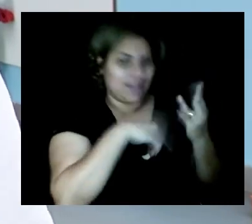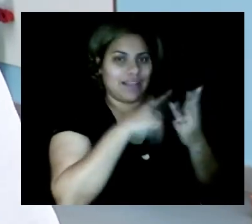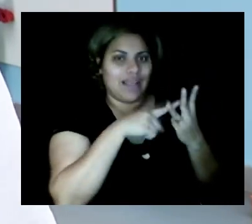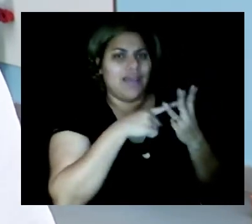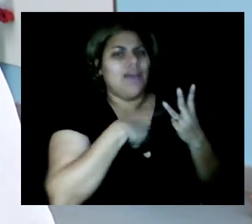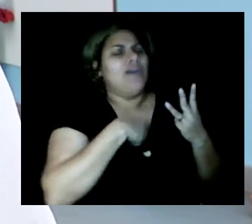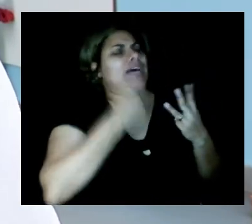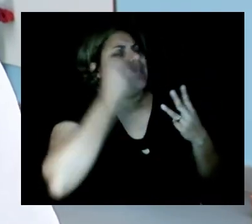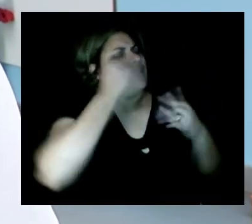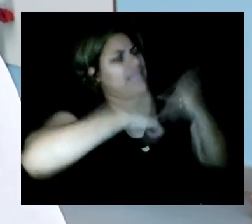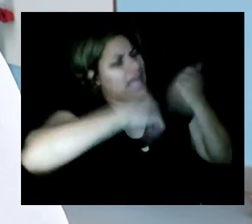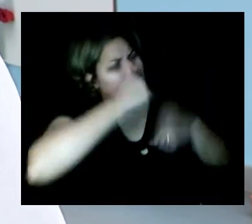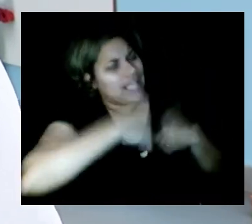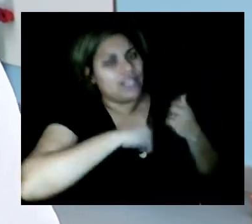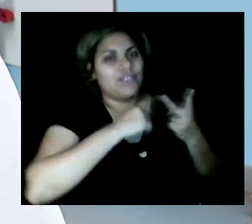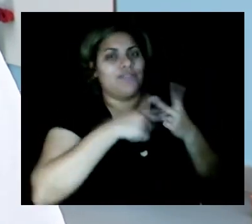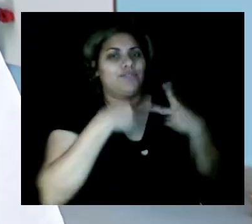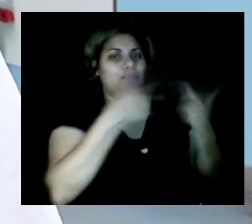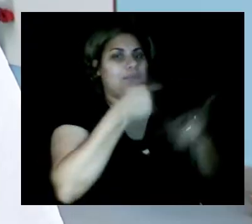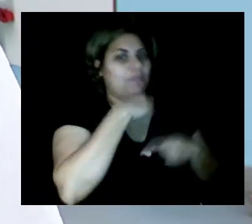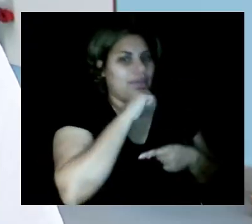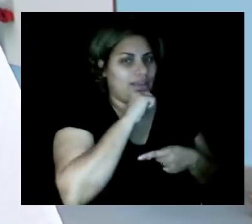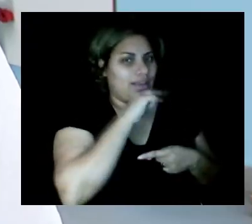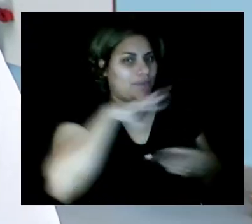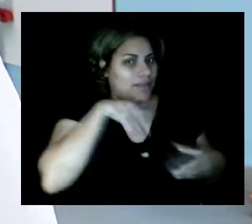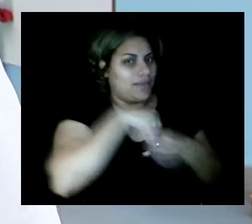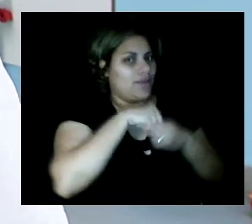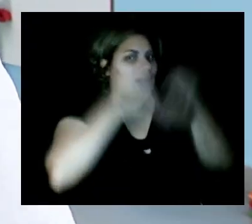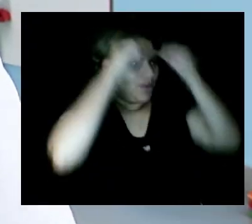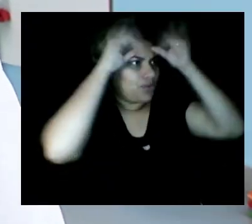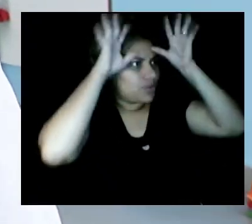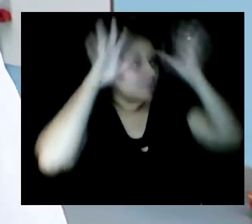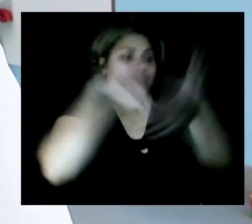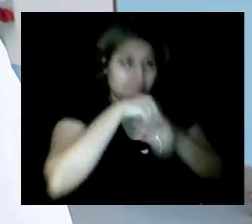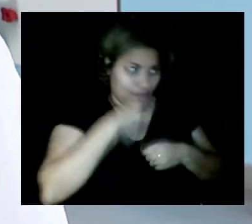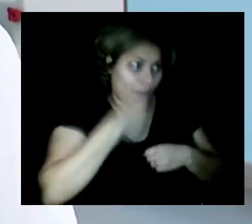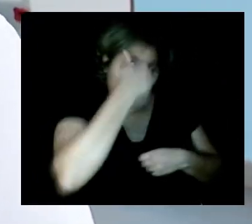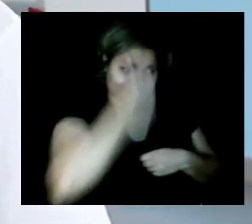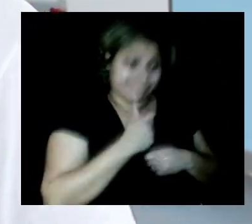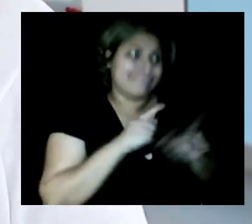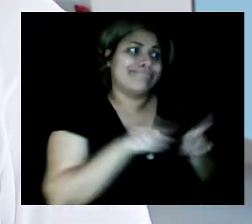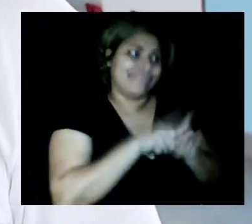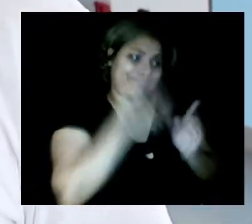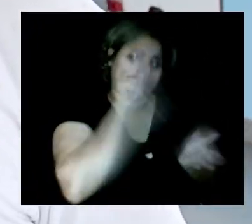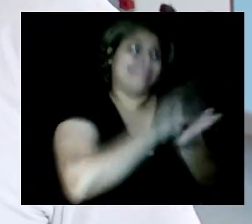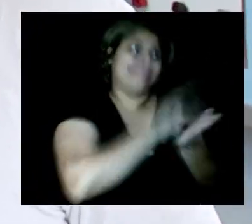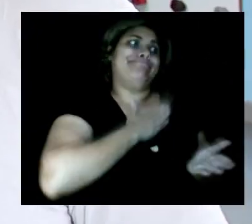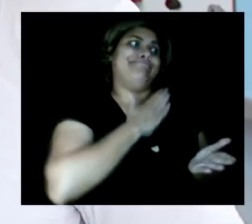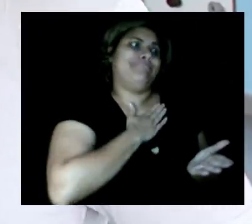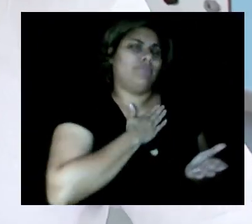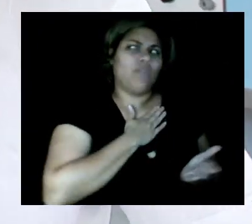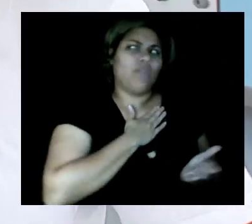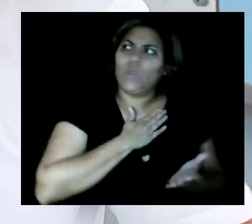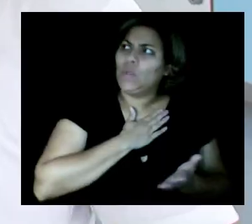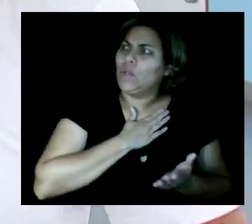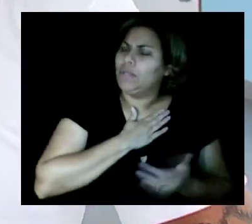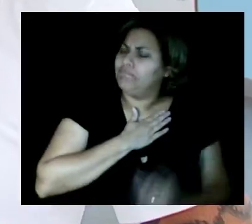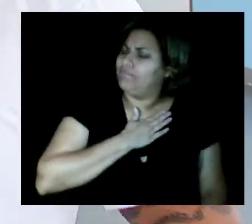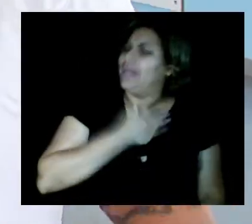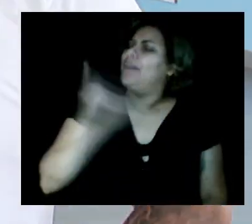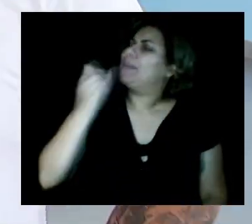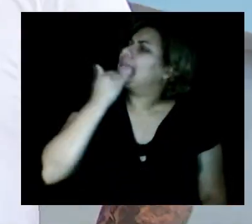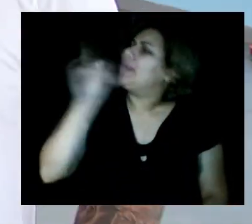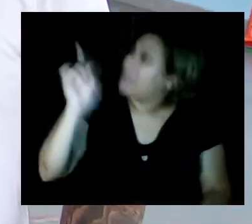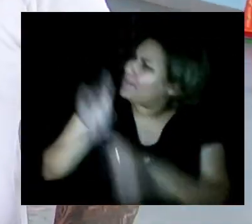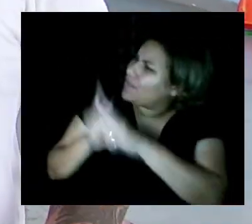laudo ano passado que eu estou dentro do espectro autista também. E foi meio libertador, assim, pra você falar, entendi, tal coisa, tal coisa, tal